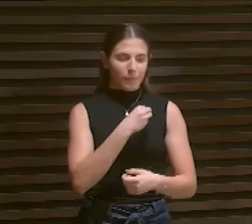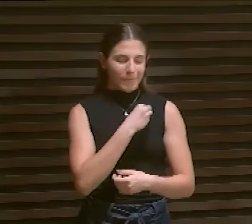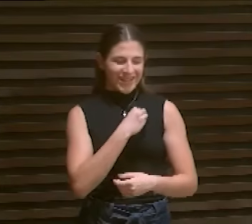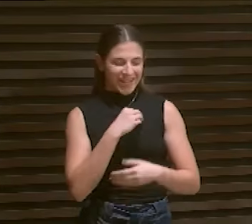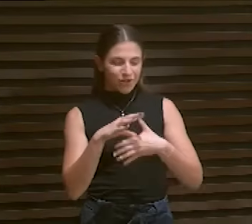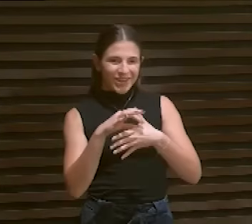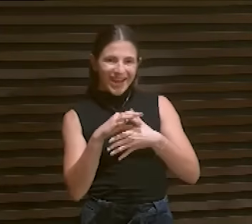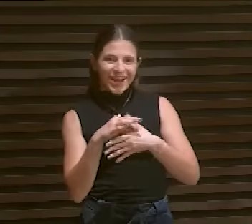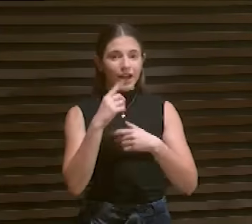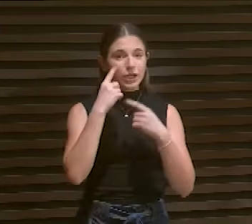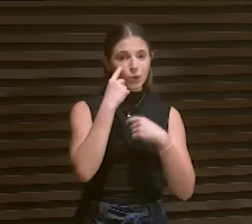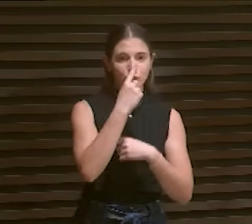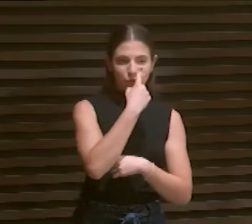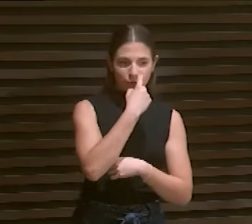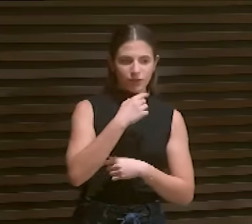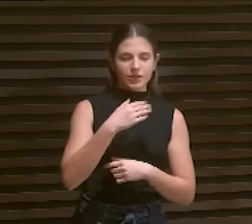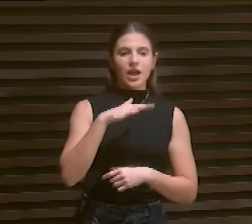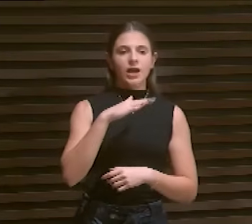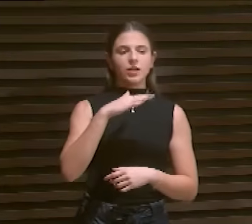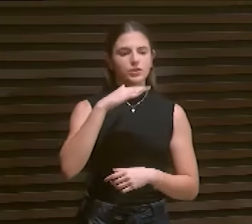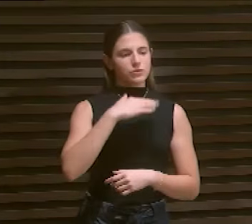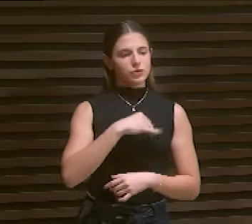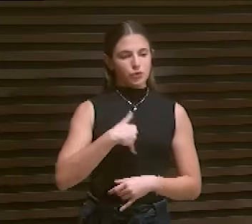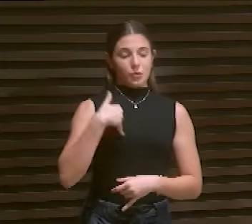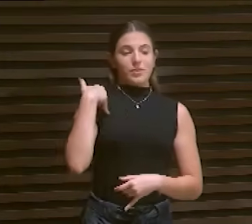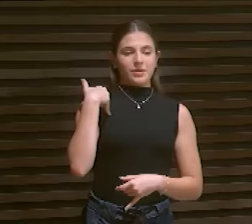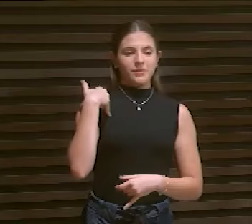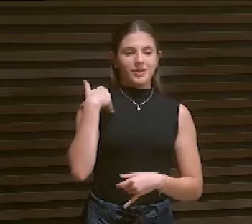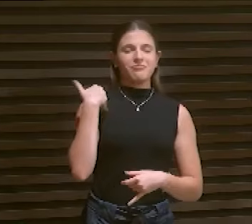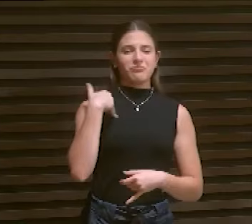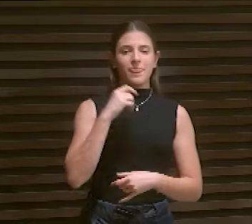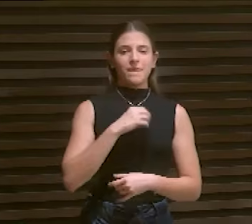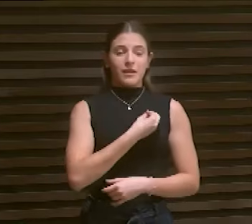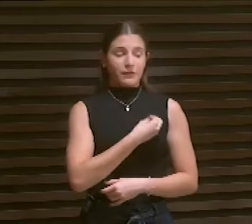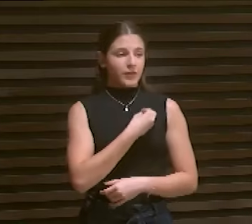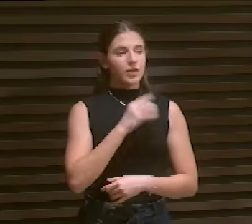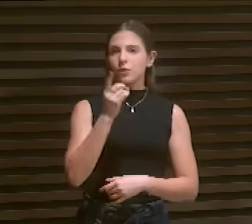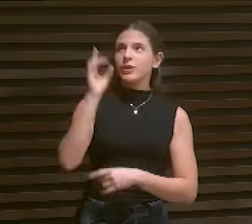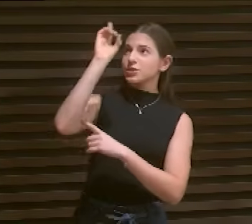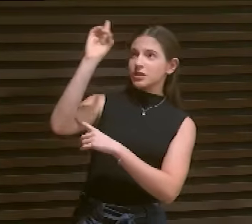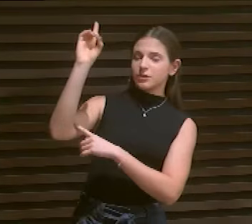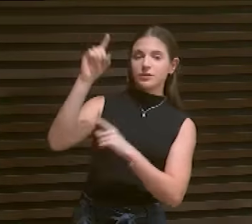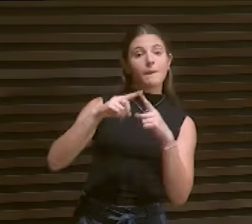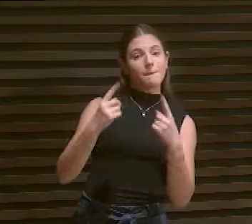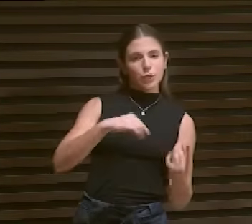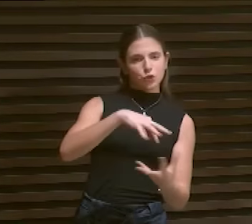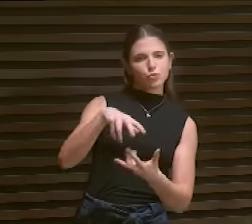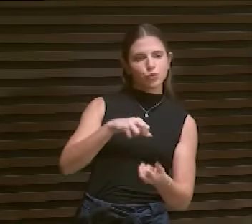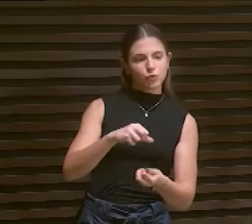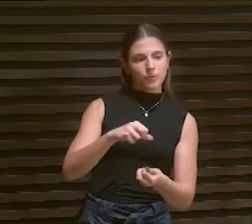dos olhos e a soberba da vida, não procede do Pai, mas procede do mundo. Ora, o